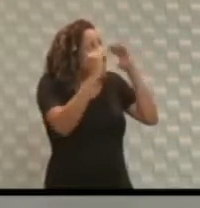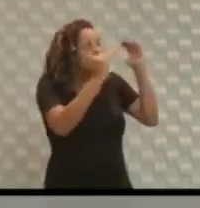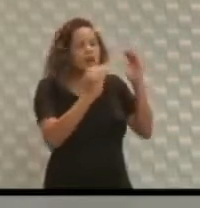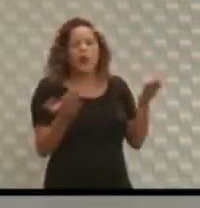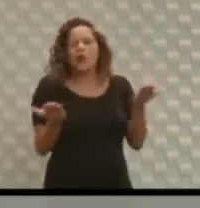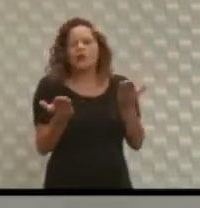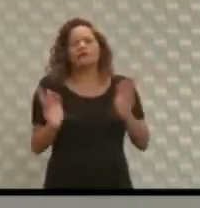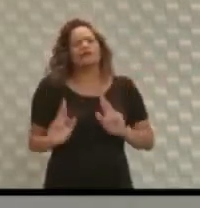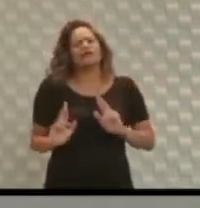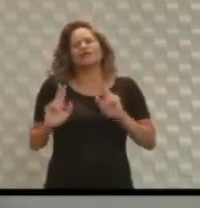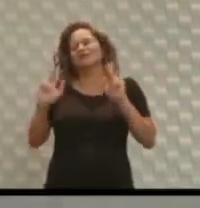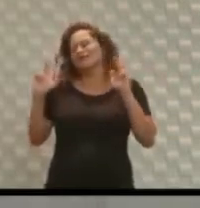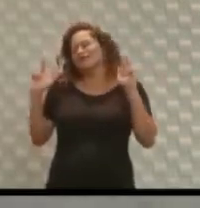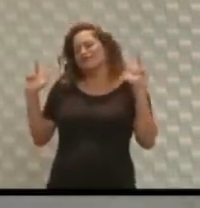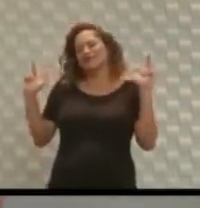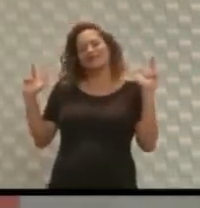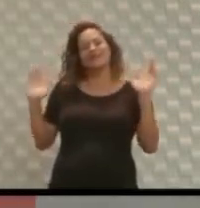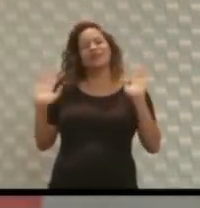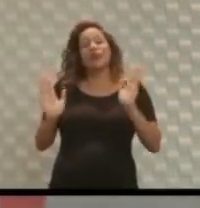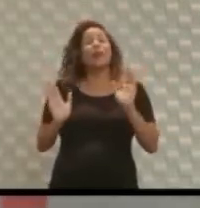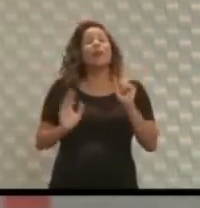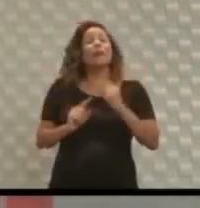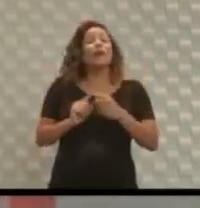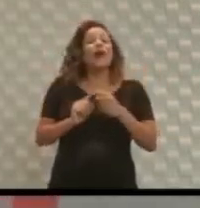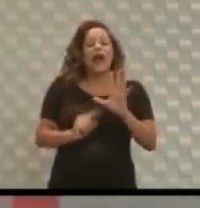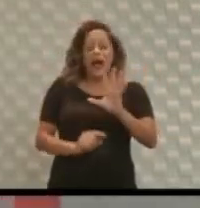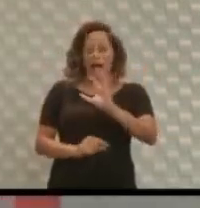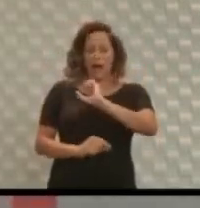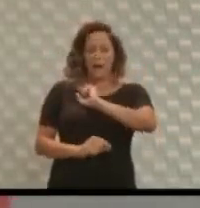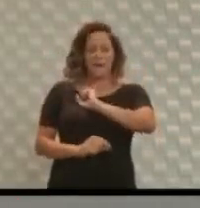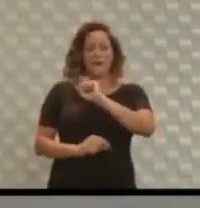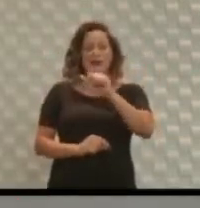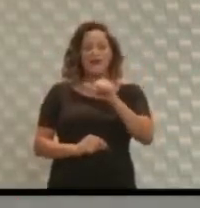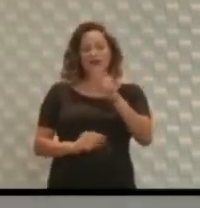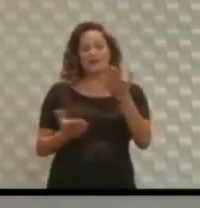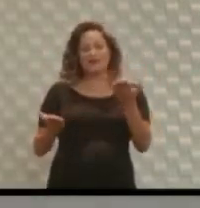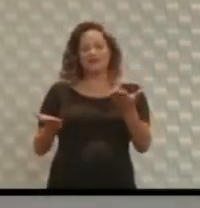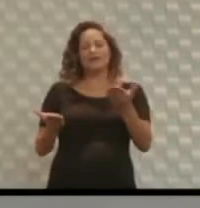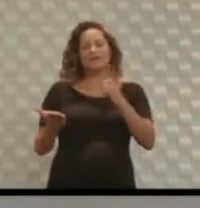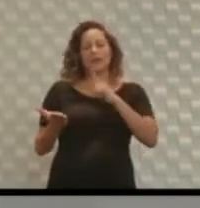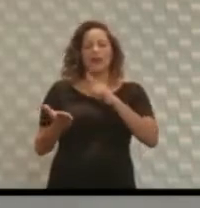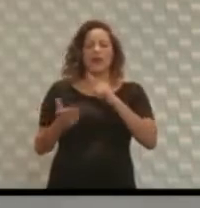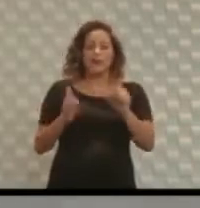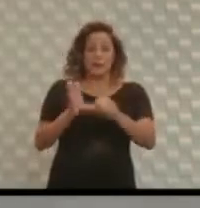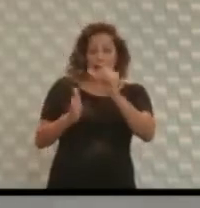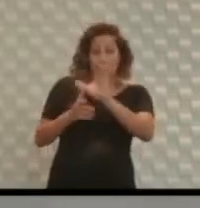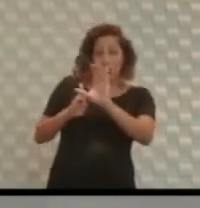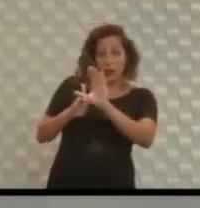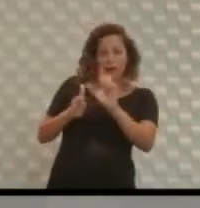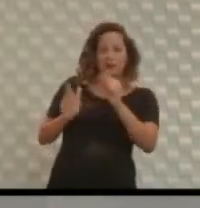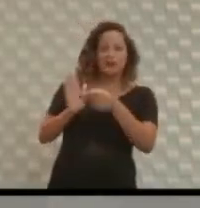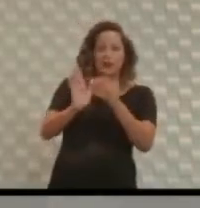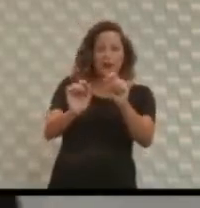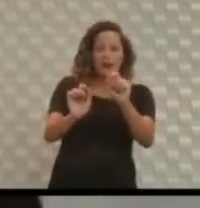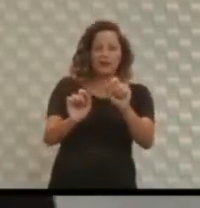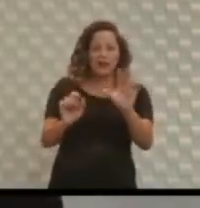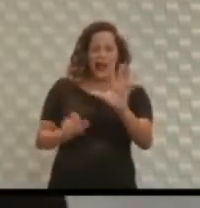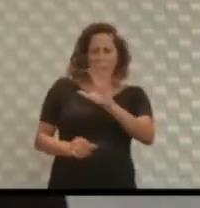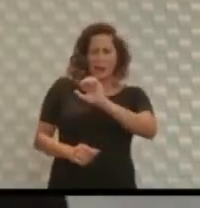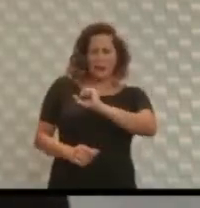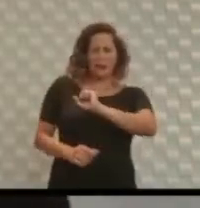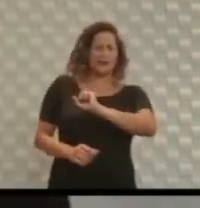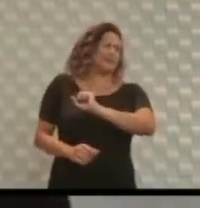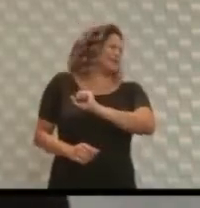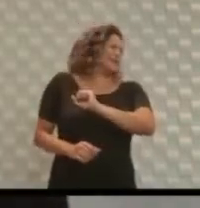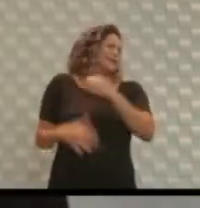outro nível. Porque o nível do amor é um caminho, como diz a palavra lá em 1 Coríntios, um caminho ainda mais excelente.